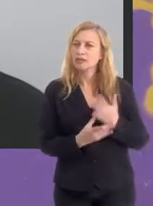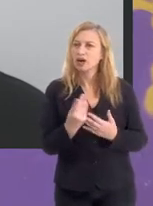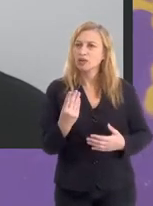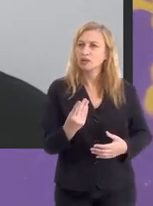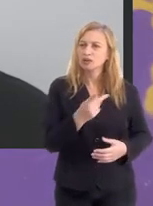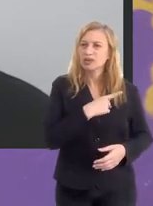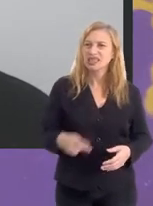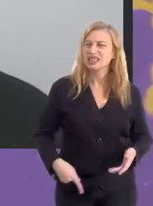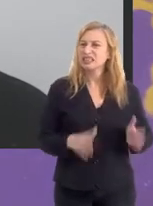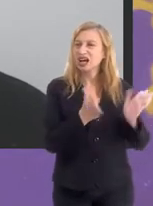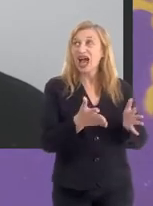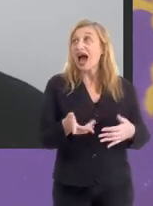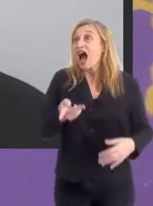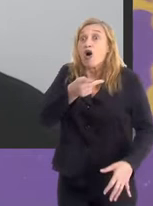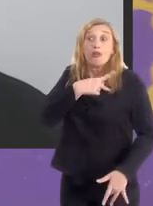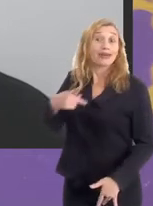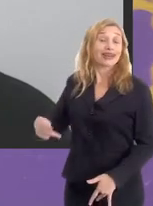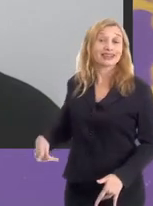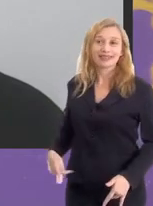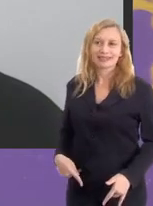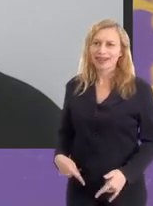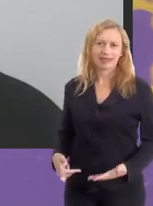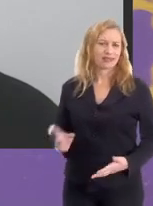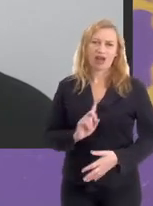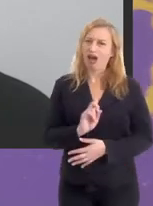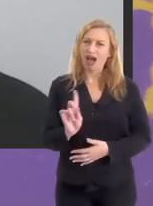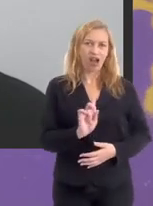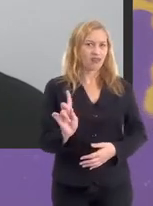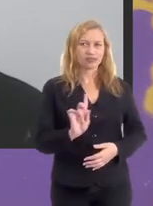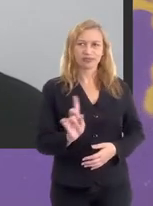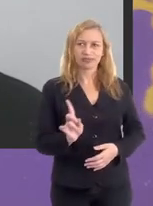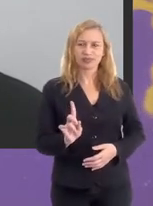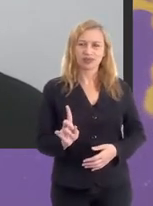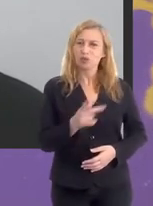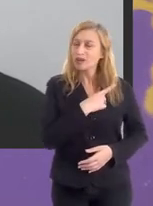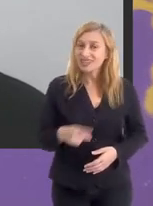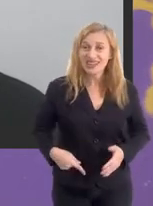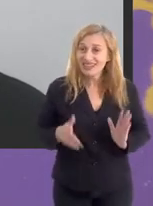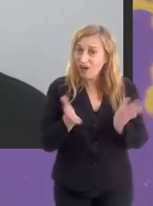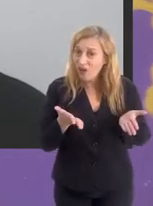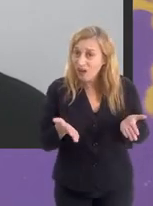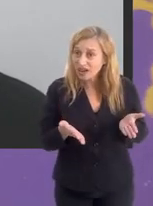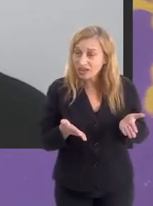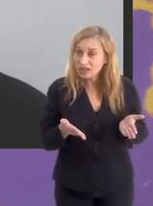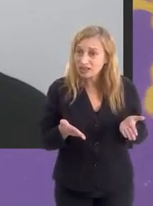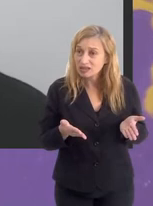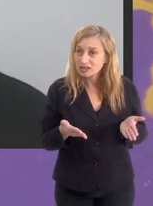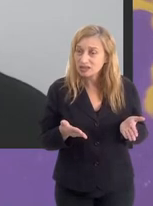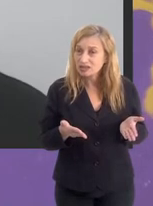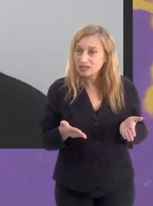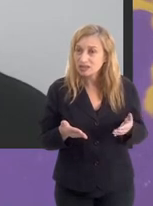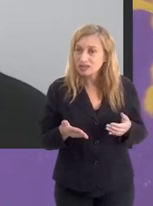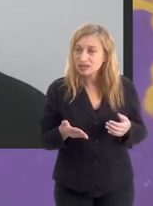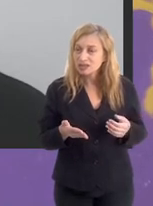agora nas mãos do atual presidente ao presidente não o atual presidente